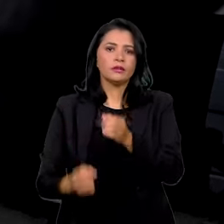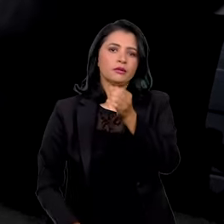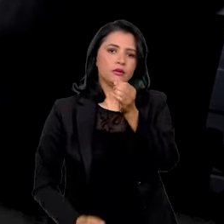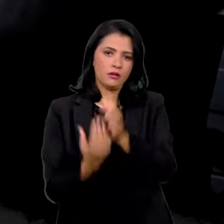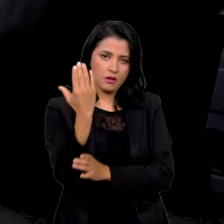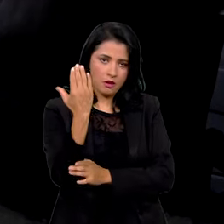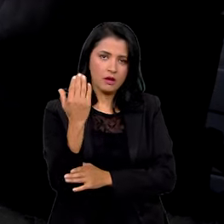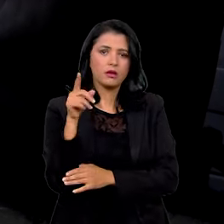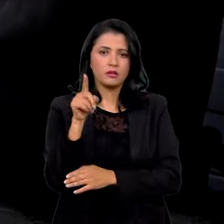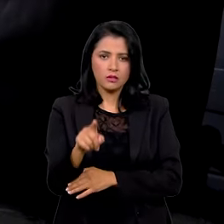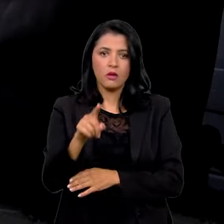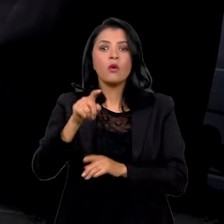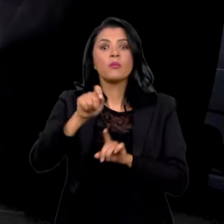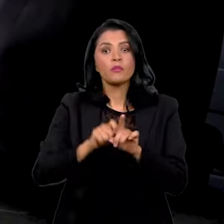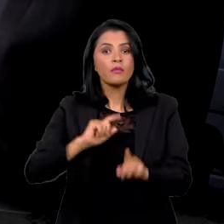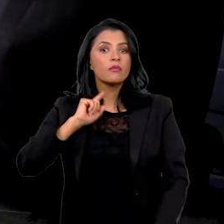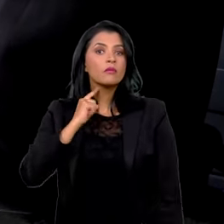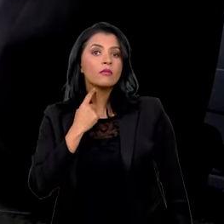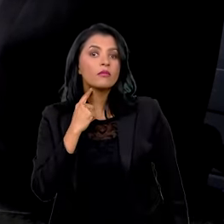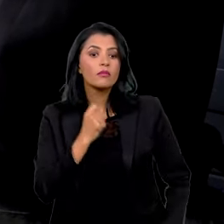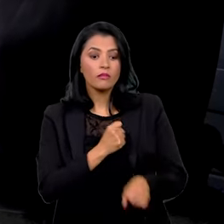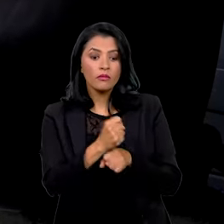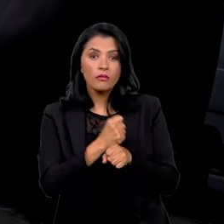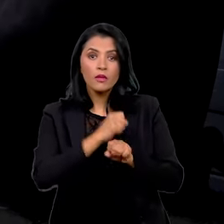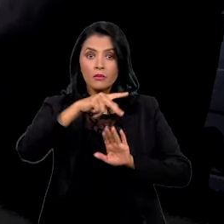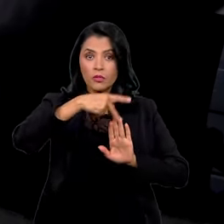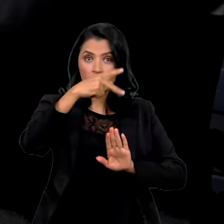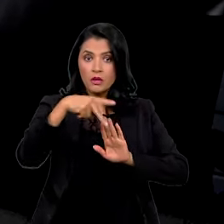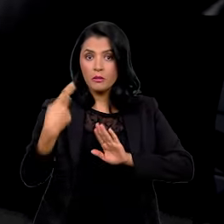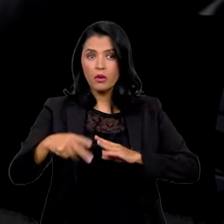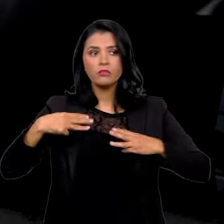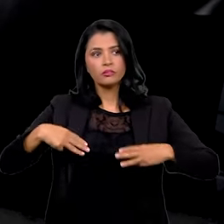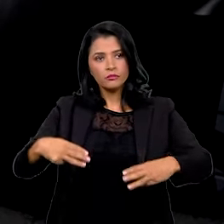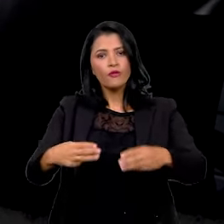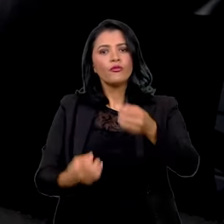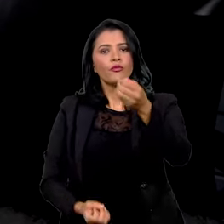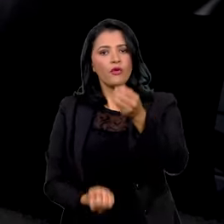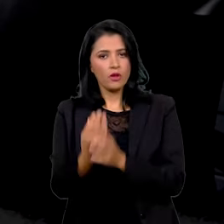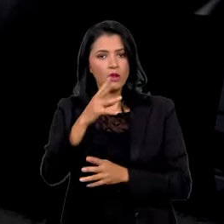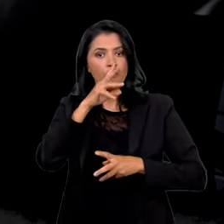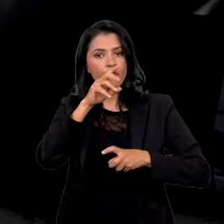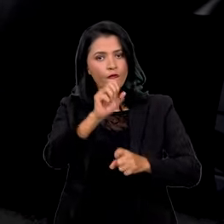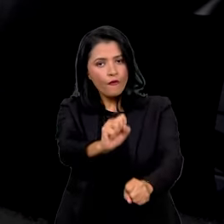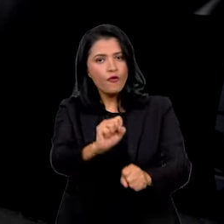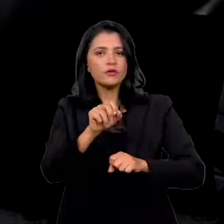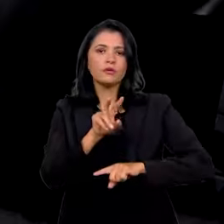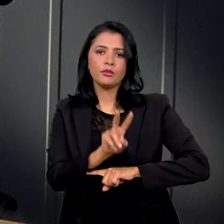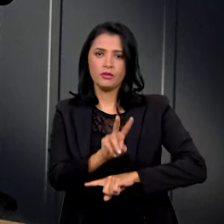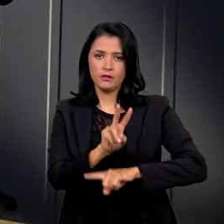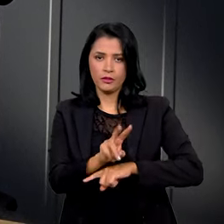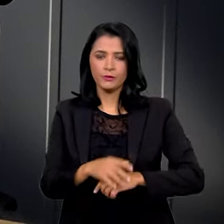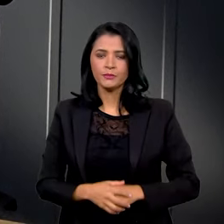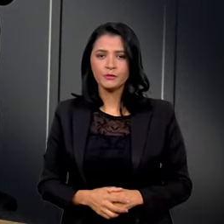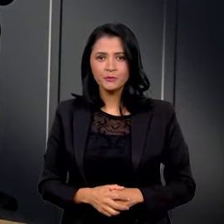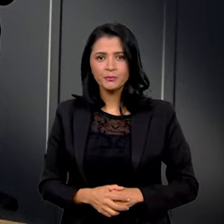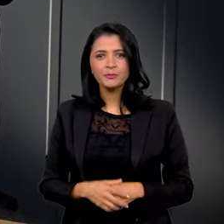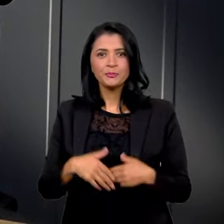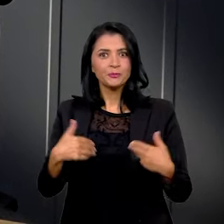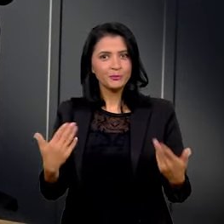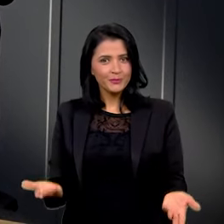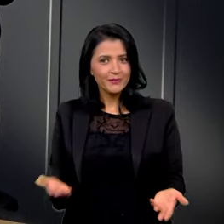Criação em maio deste ano né a partir de uma portaria ministerial foi instituída essa força de proteção é isso